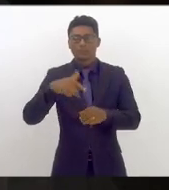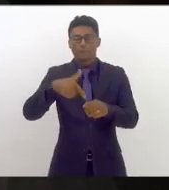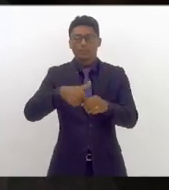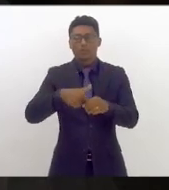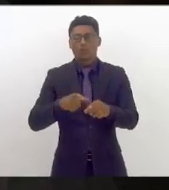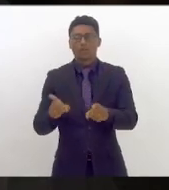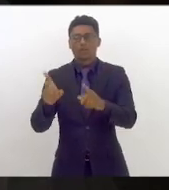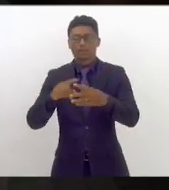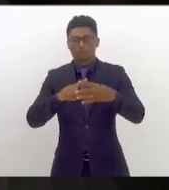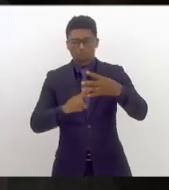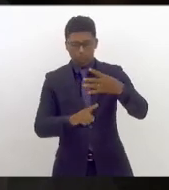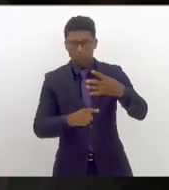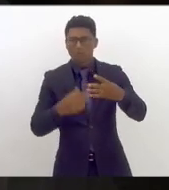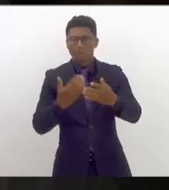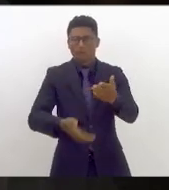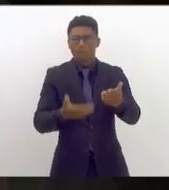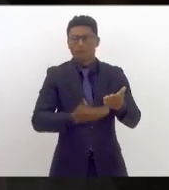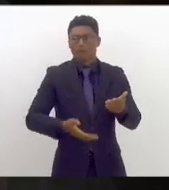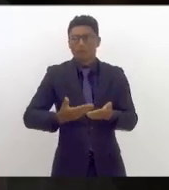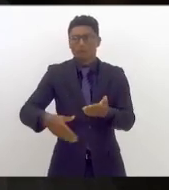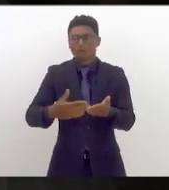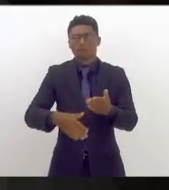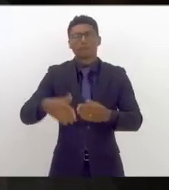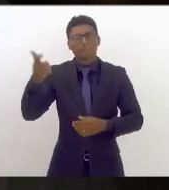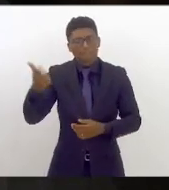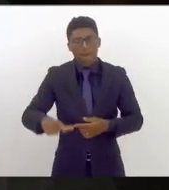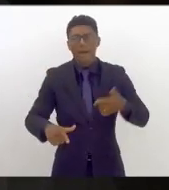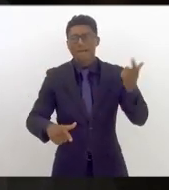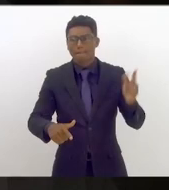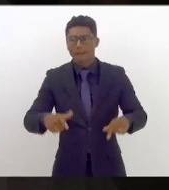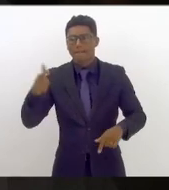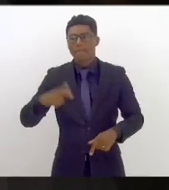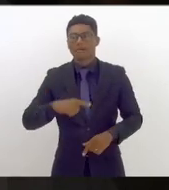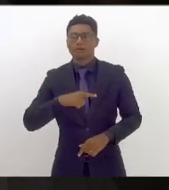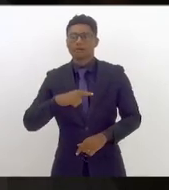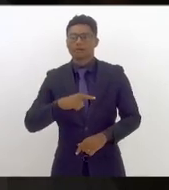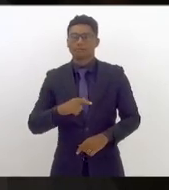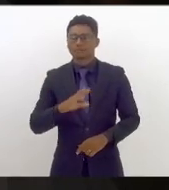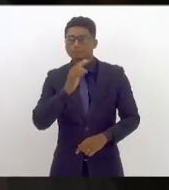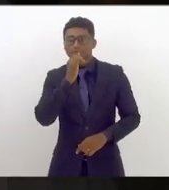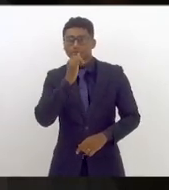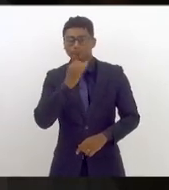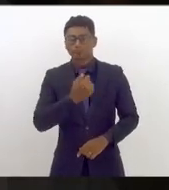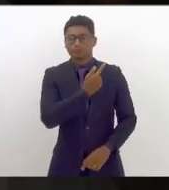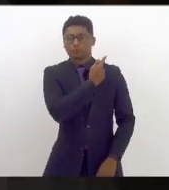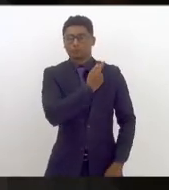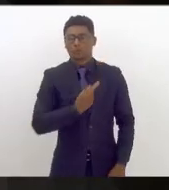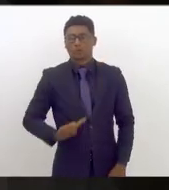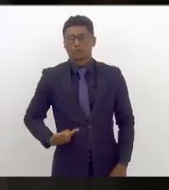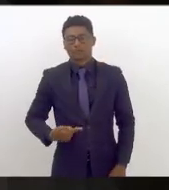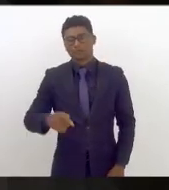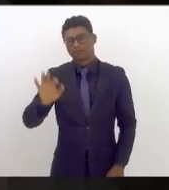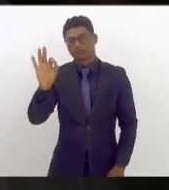mais, tem mais. Quando o governo federal